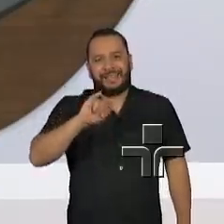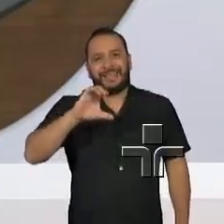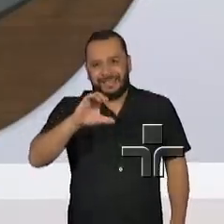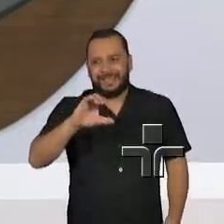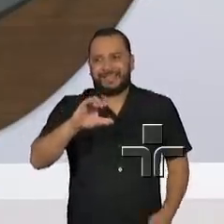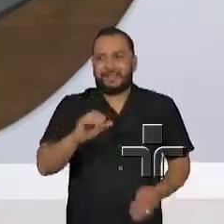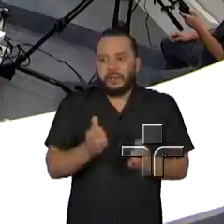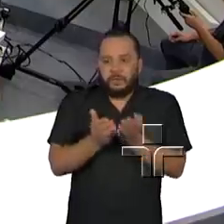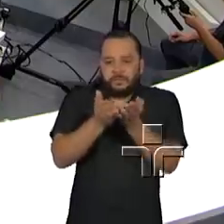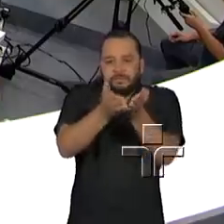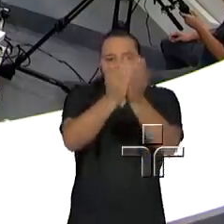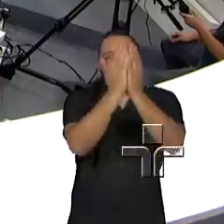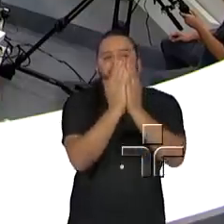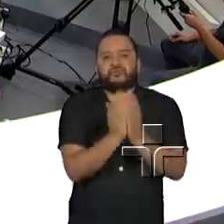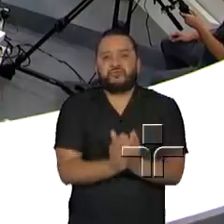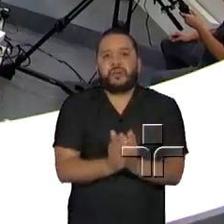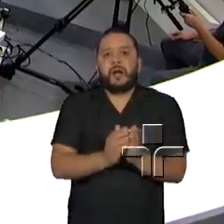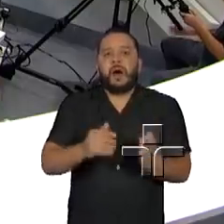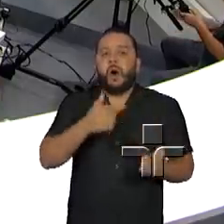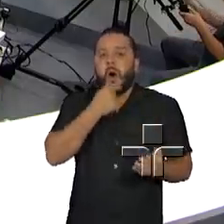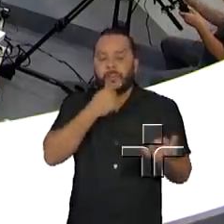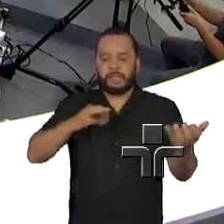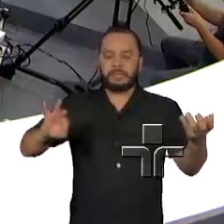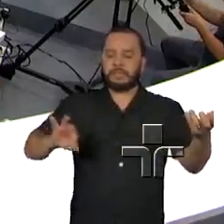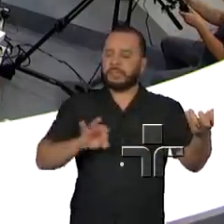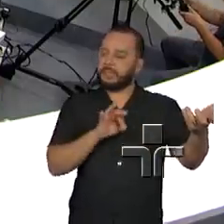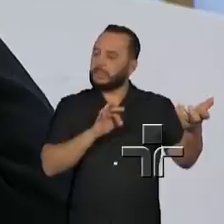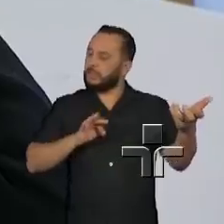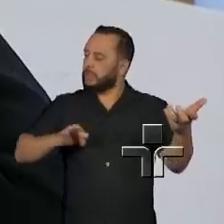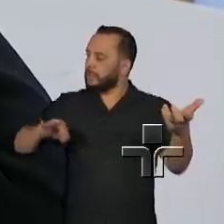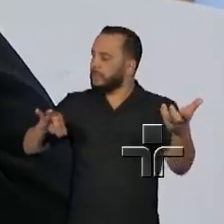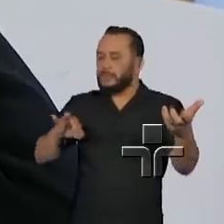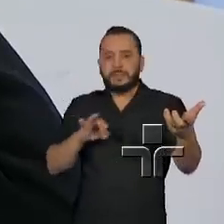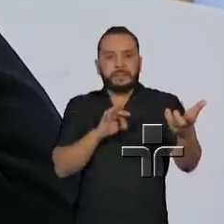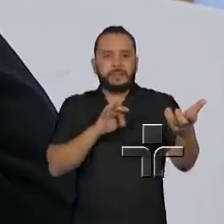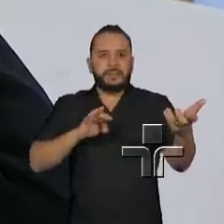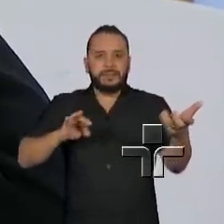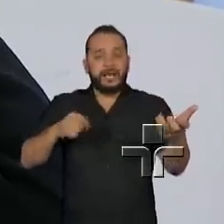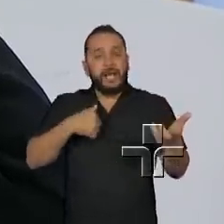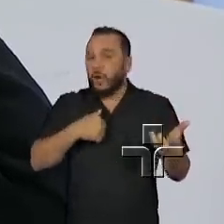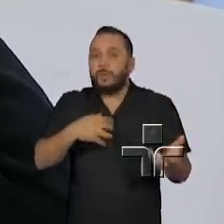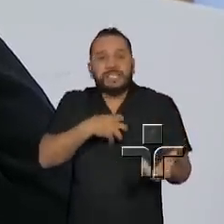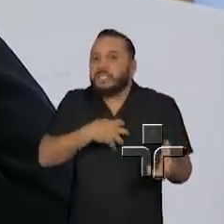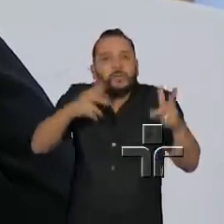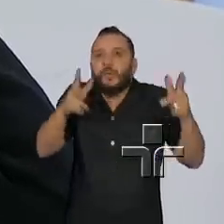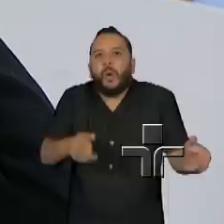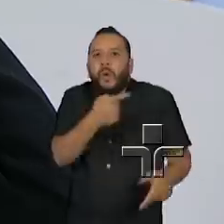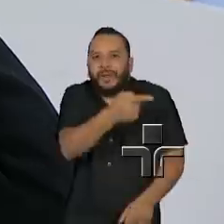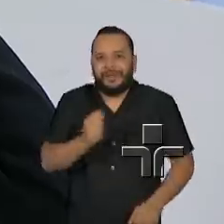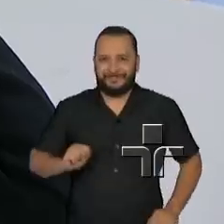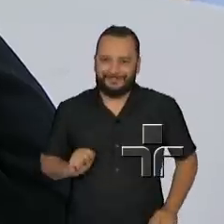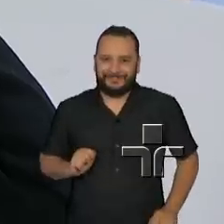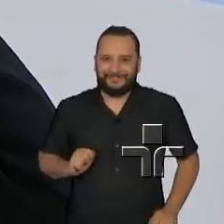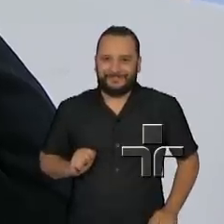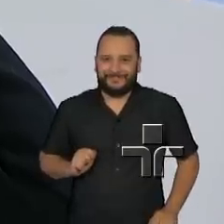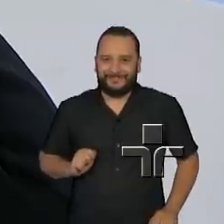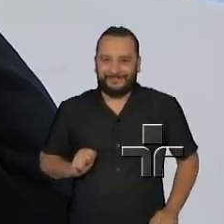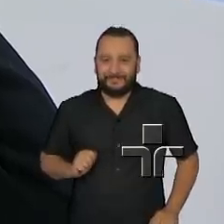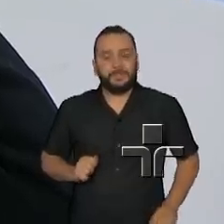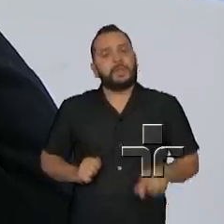Danilo. Professor, uma proposta que o senhor tem é a da federalização